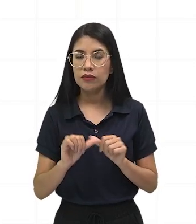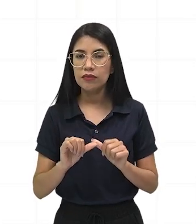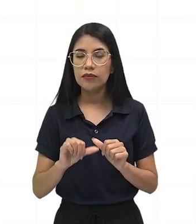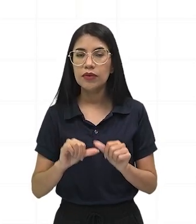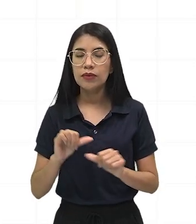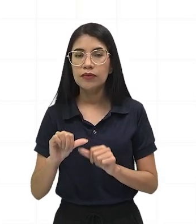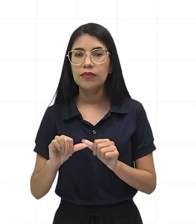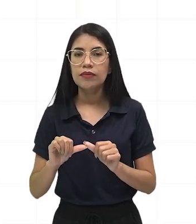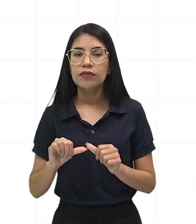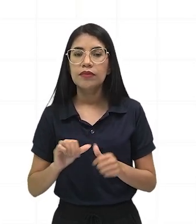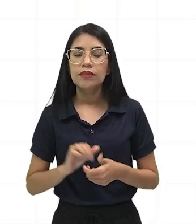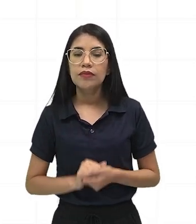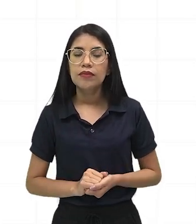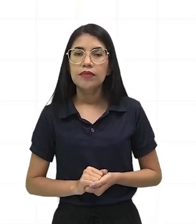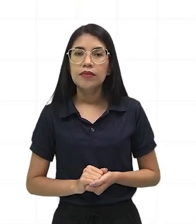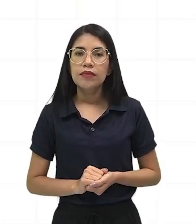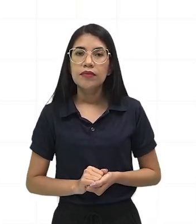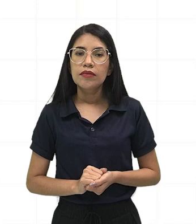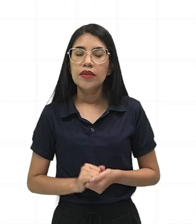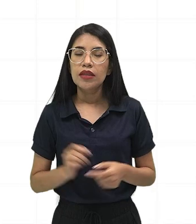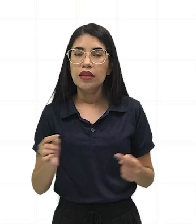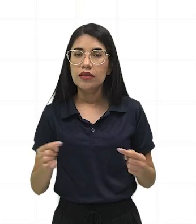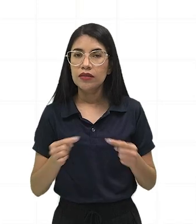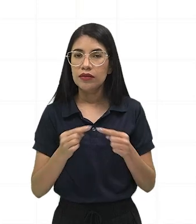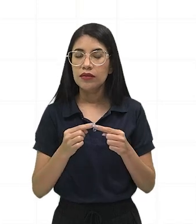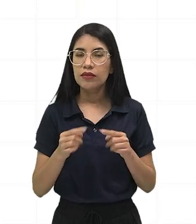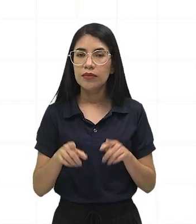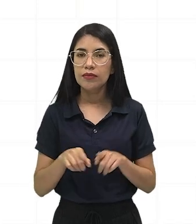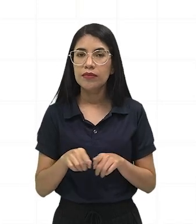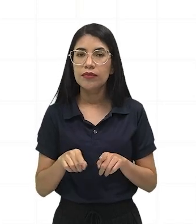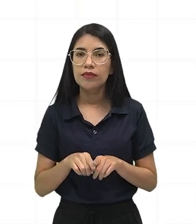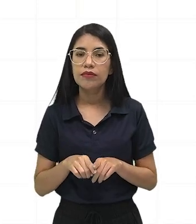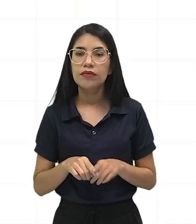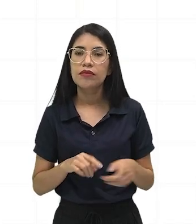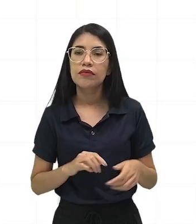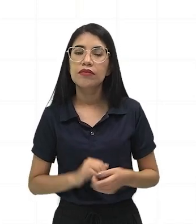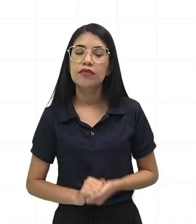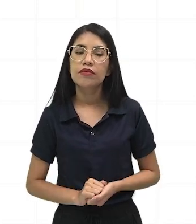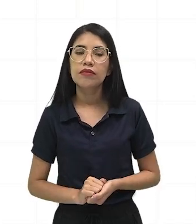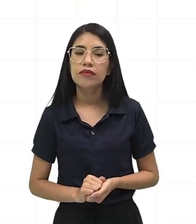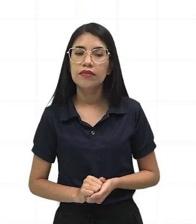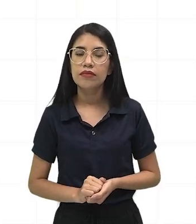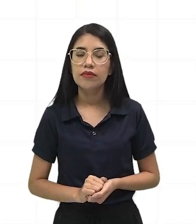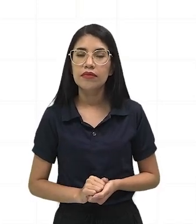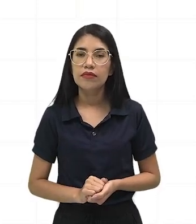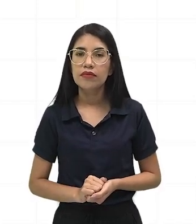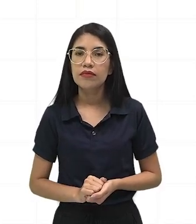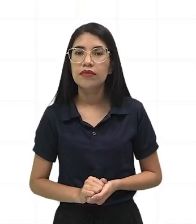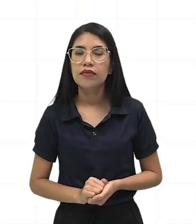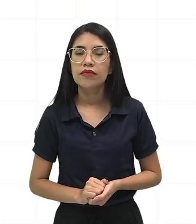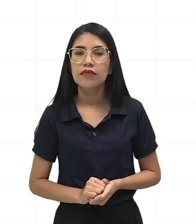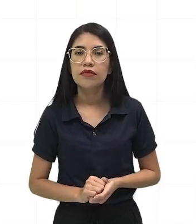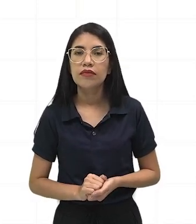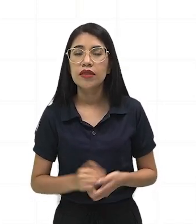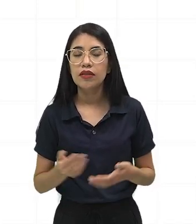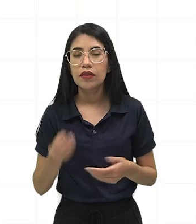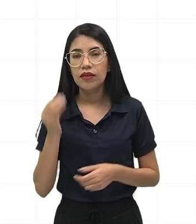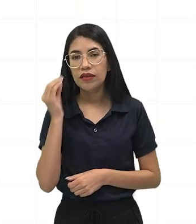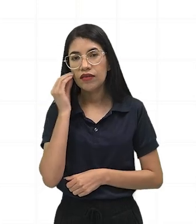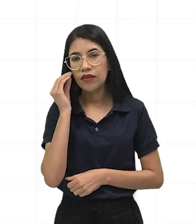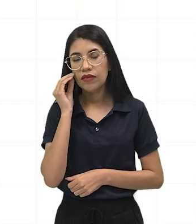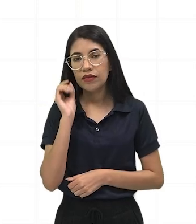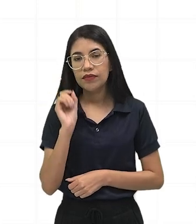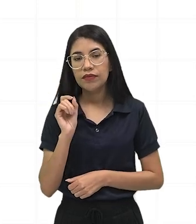Nós vimos aí então que elas são diretamente proporcionais. Para isso nós estamos verificando.